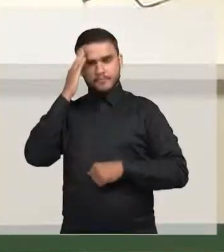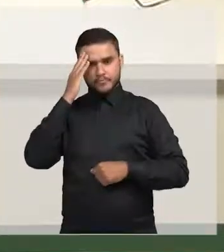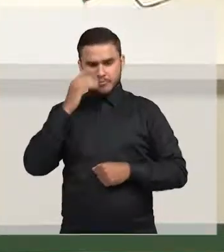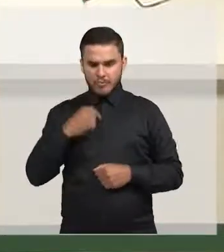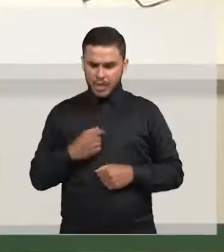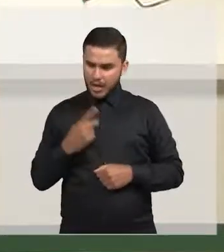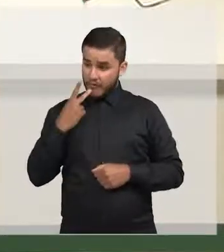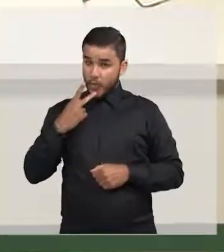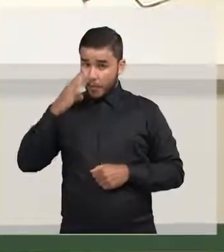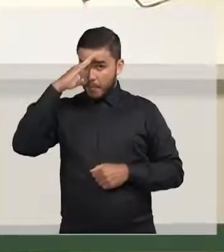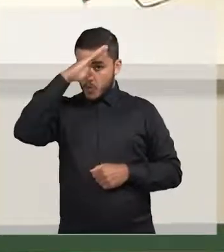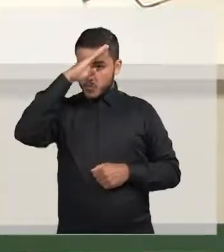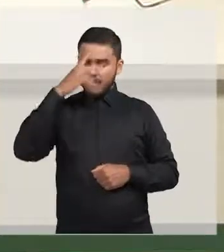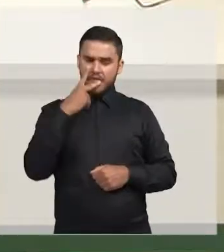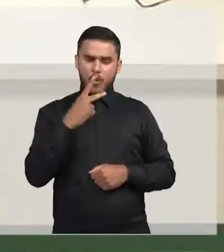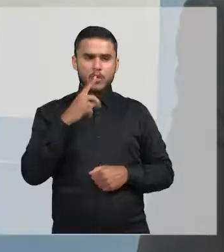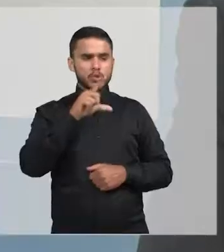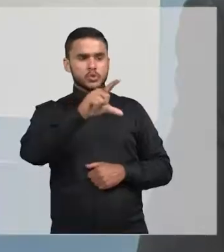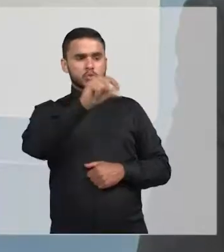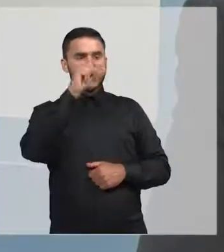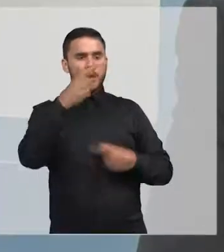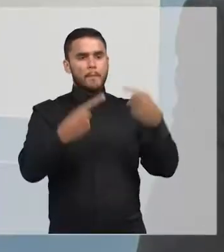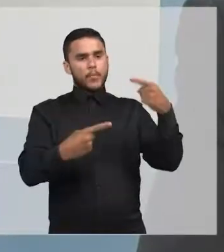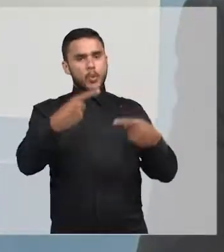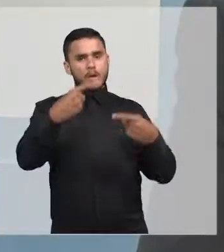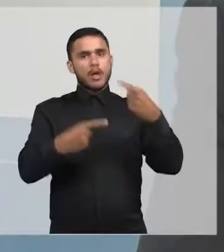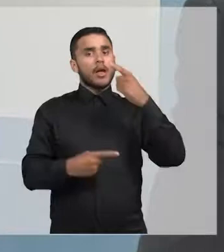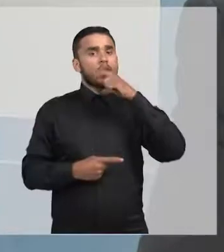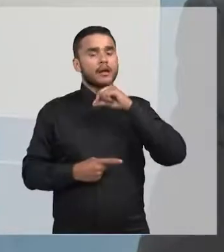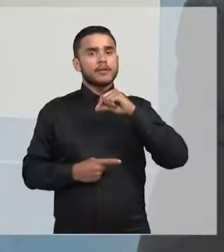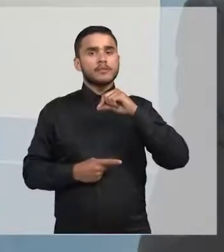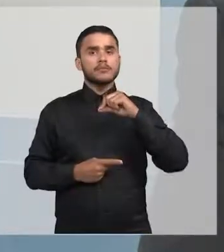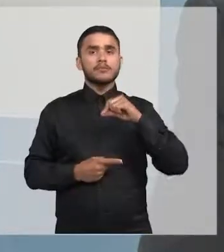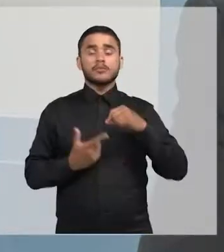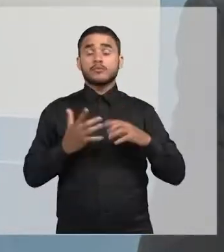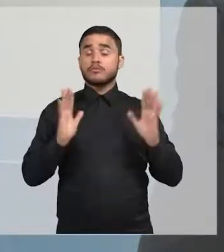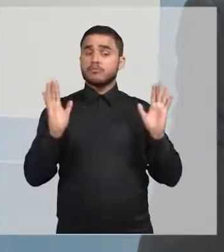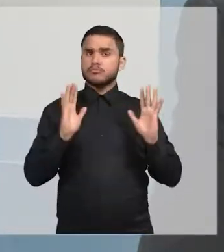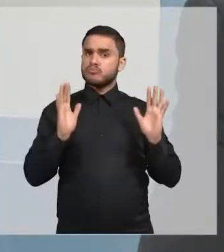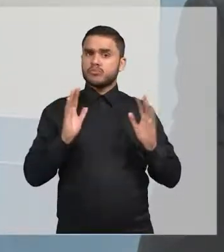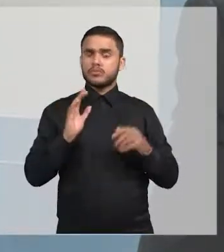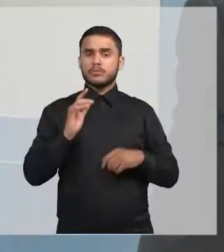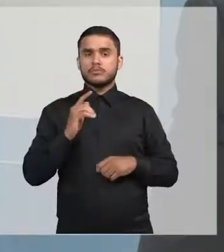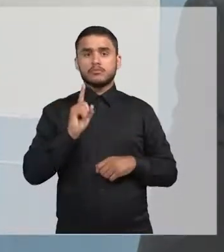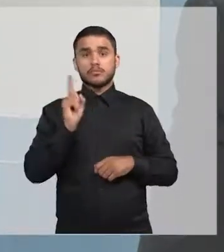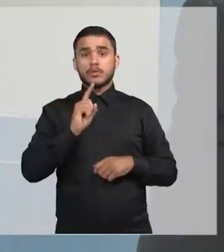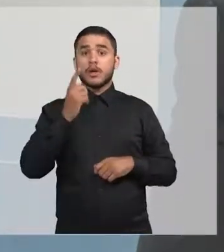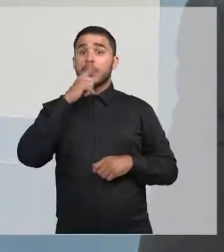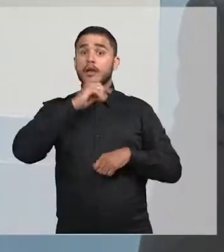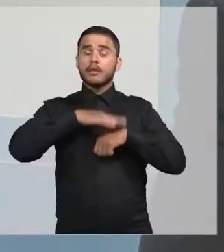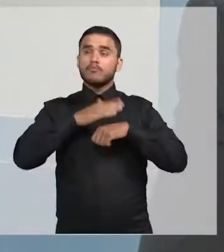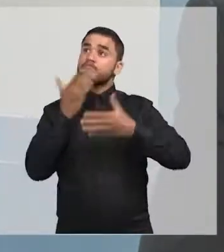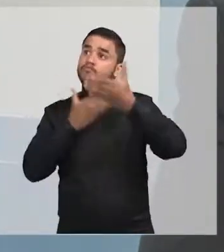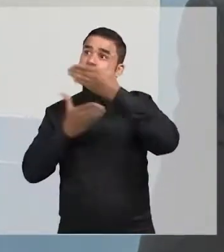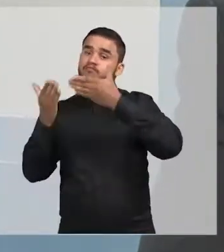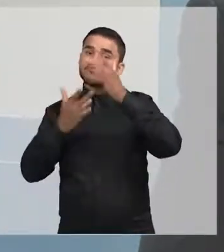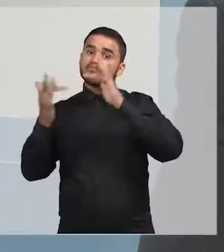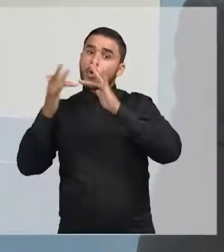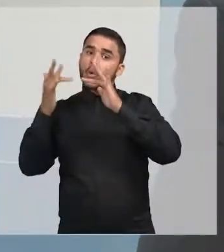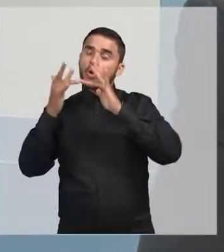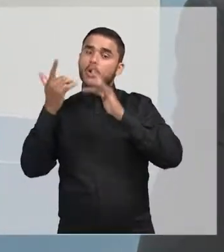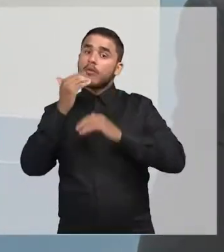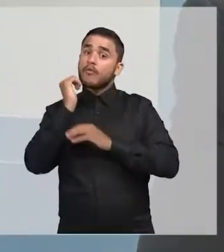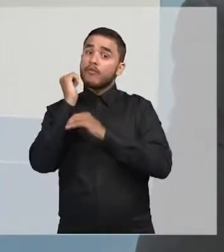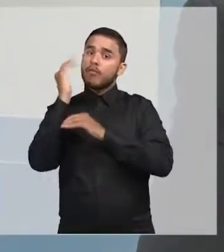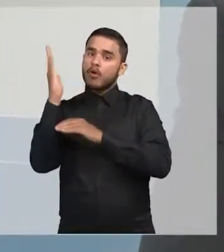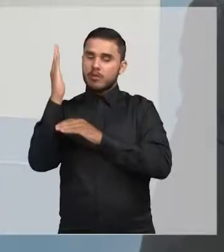nenhum político, ele está atrás de um chanceler De carreira. Para